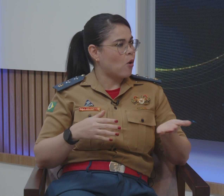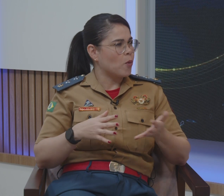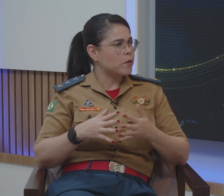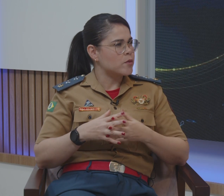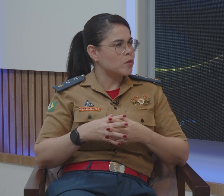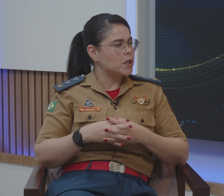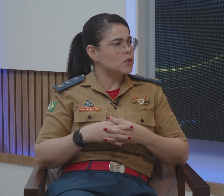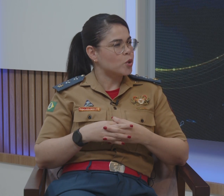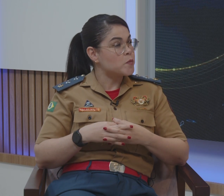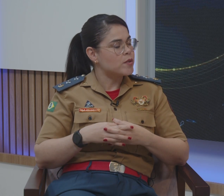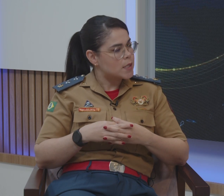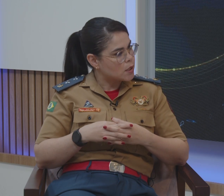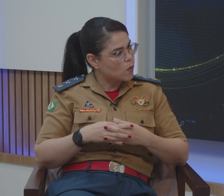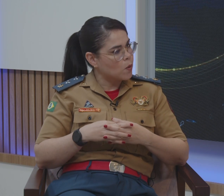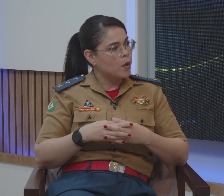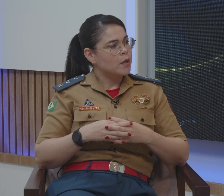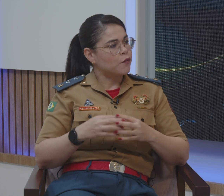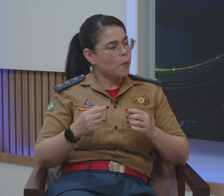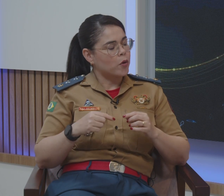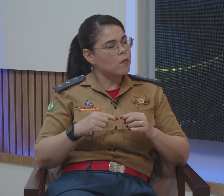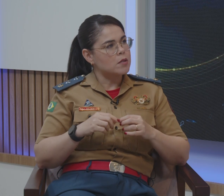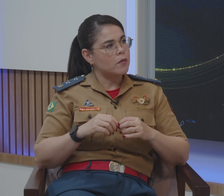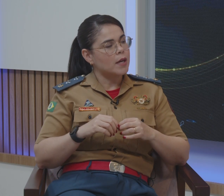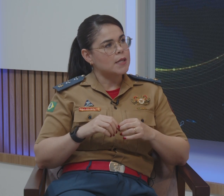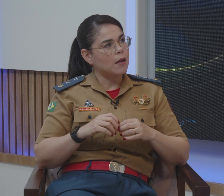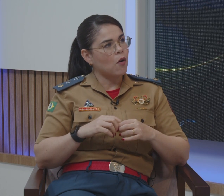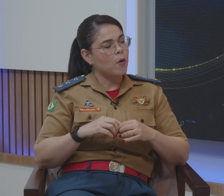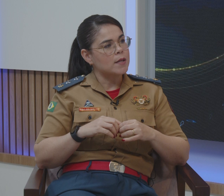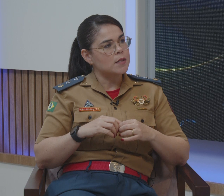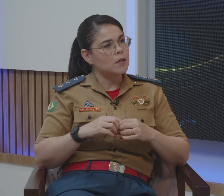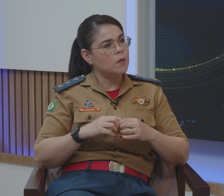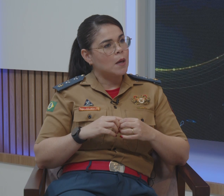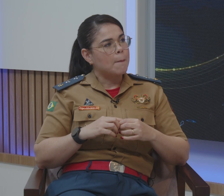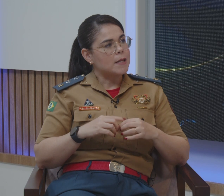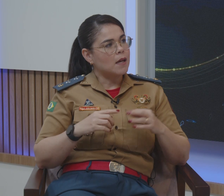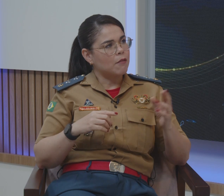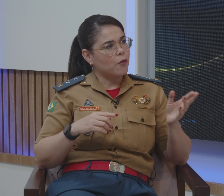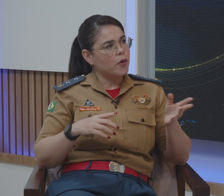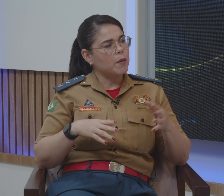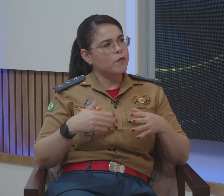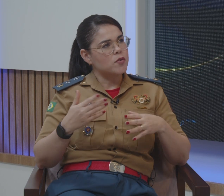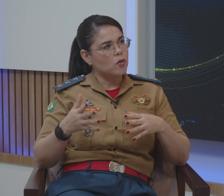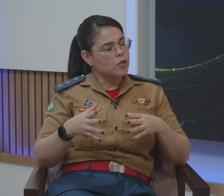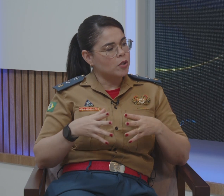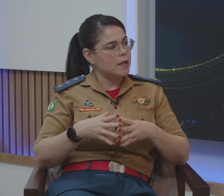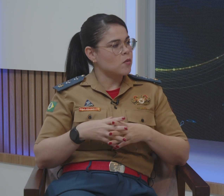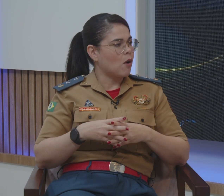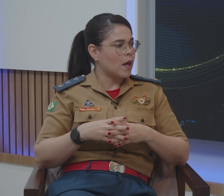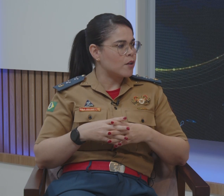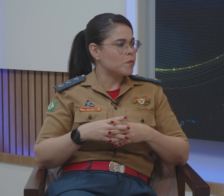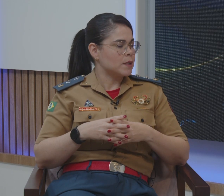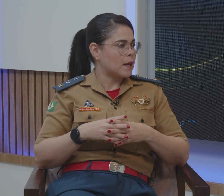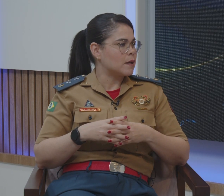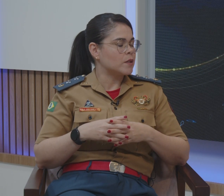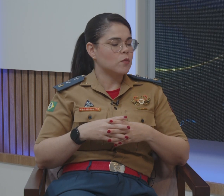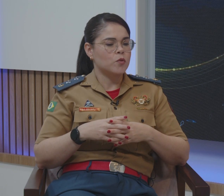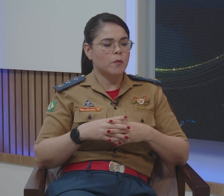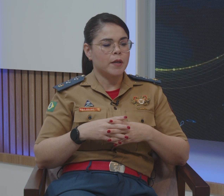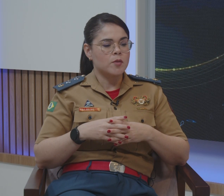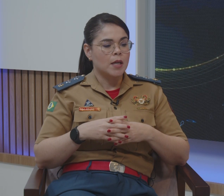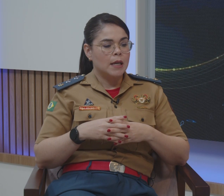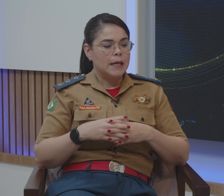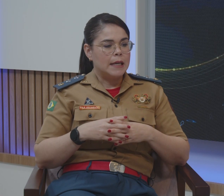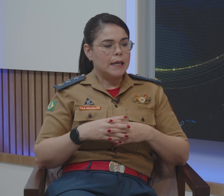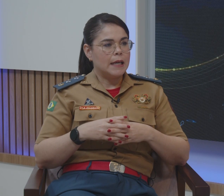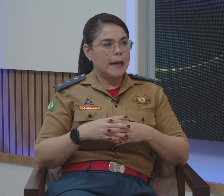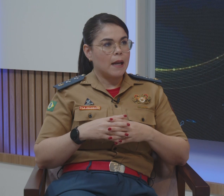de helicóptero, se eu não me engano, em 2005, que foi um pouquinho antes de eu ingressar na corporação, mas ela foi minha professora de inglês no colégio militar, né, do Corpo de